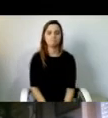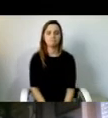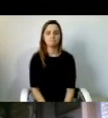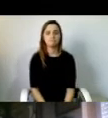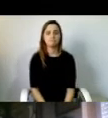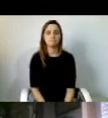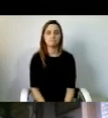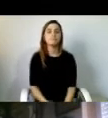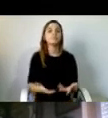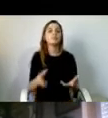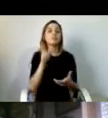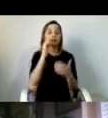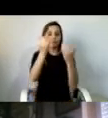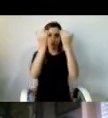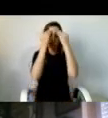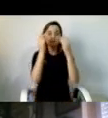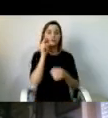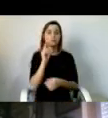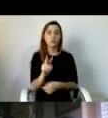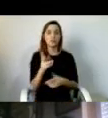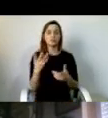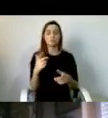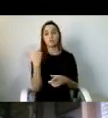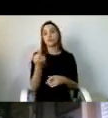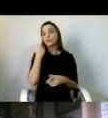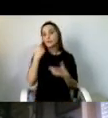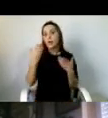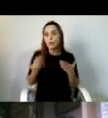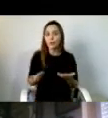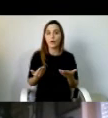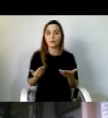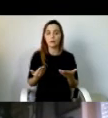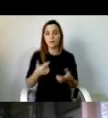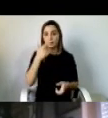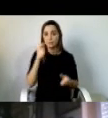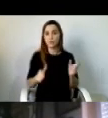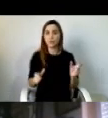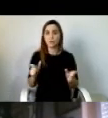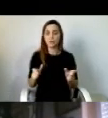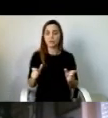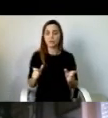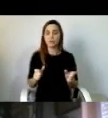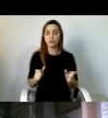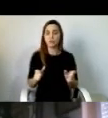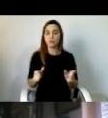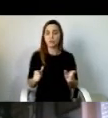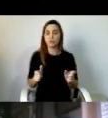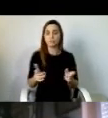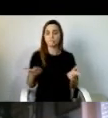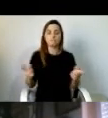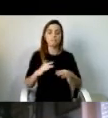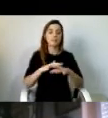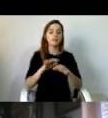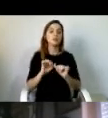Olhando agora estes dados, à luz daquilo que nós conhecemos que é a realidade atual das pessoas, a utilização das redes